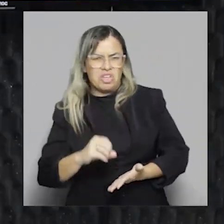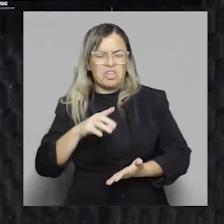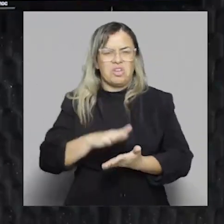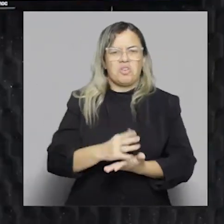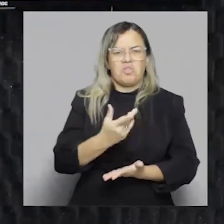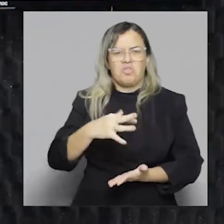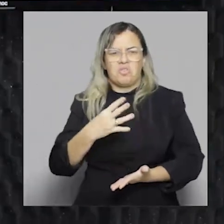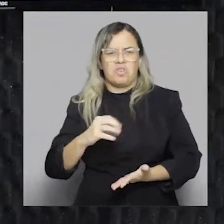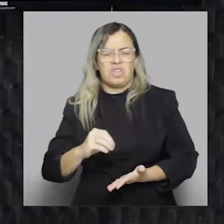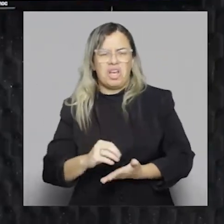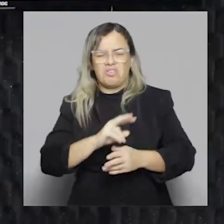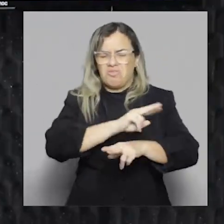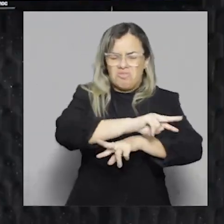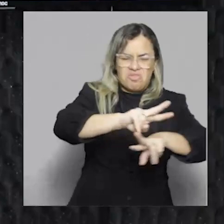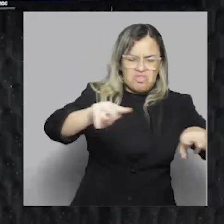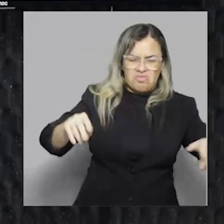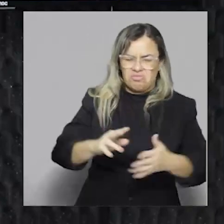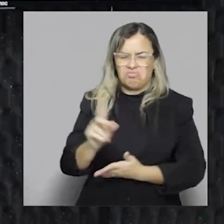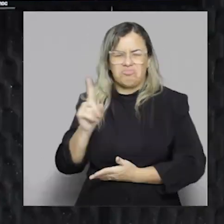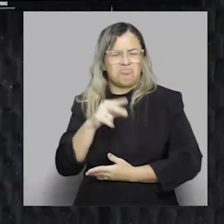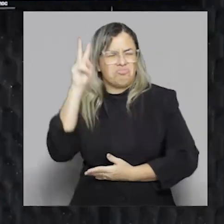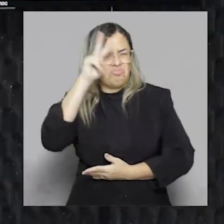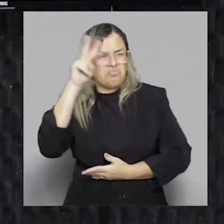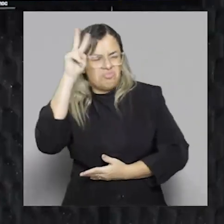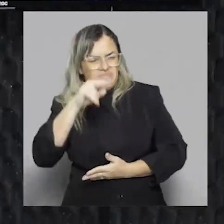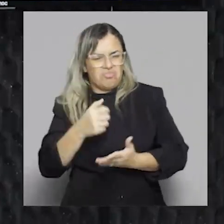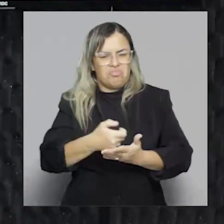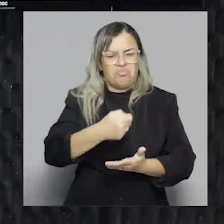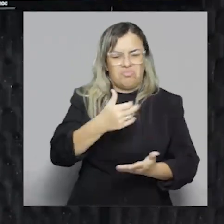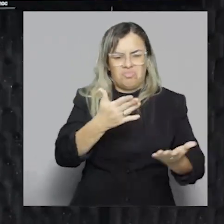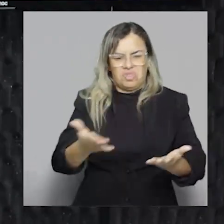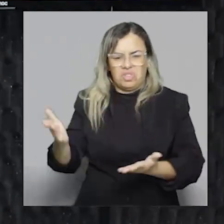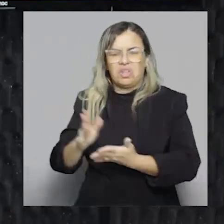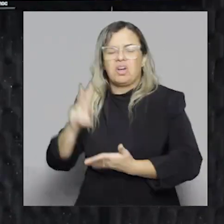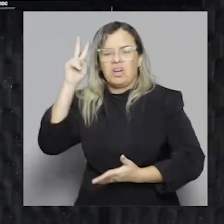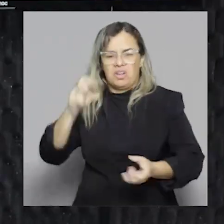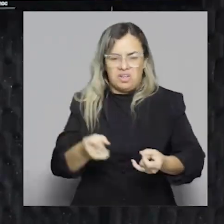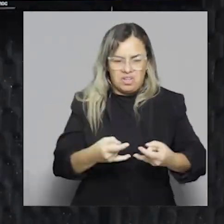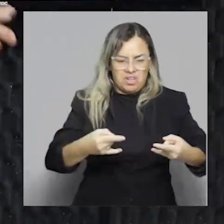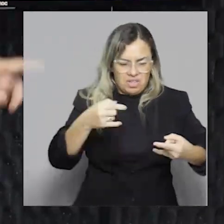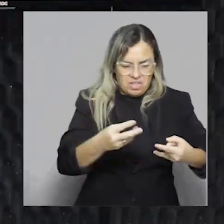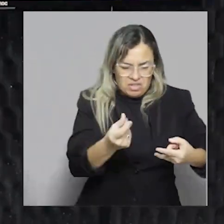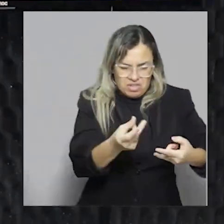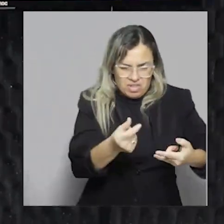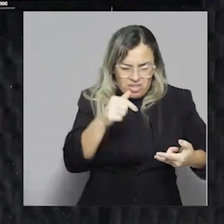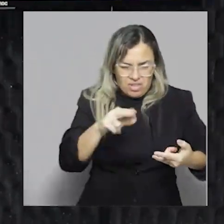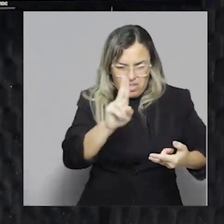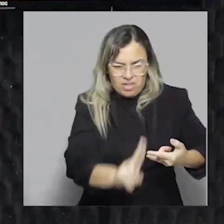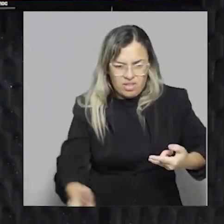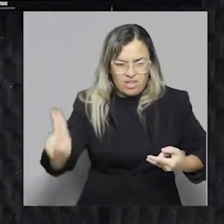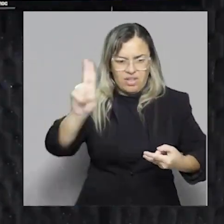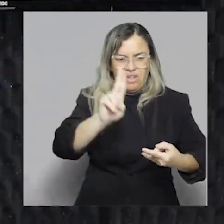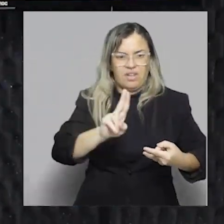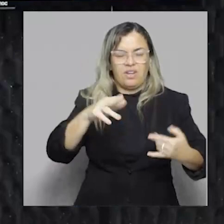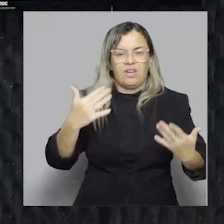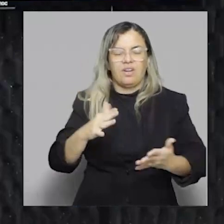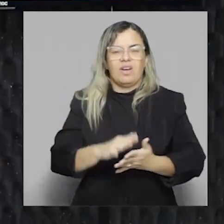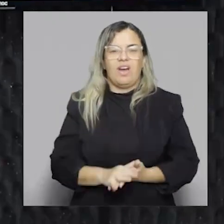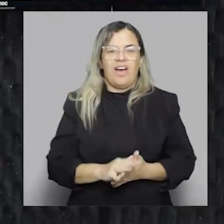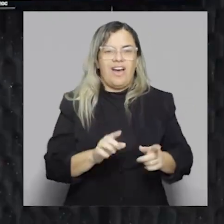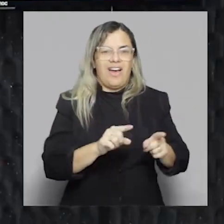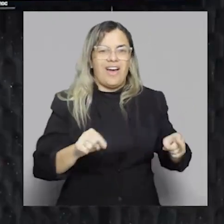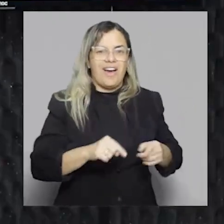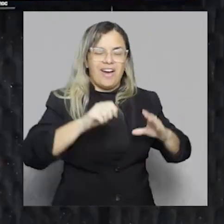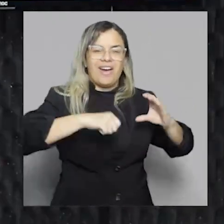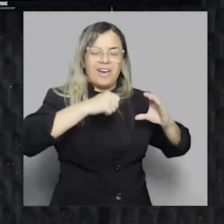já nem lembro mais. Eu só lembro que era uma das moedas e eu lembro desta cédula, né, porque eu usei. O pessoal daqui do estúdio